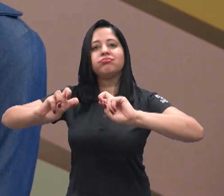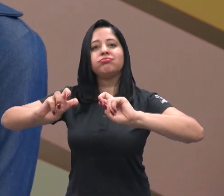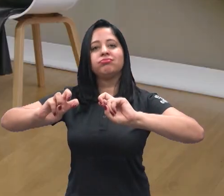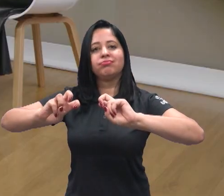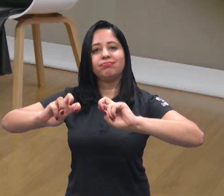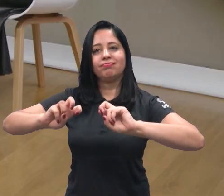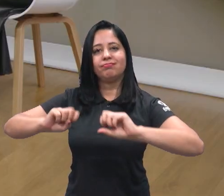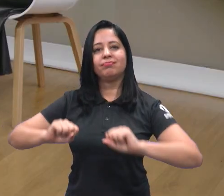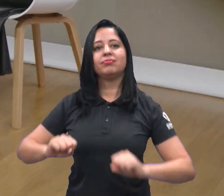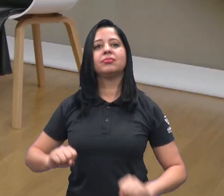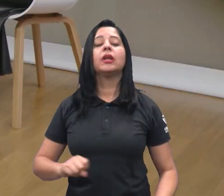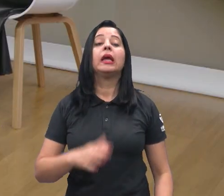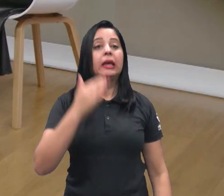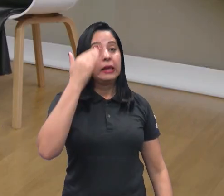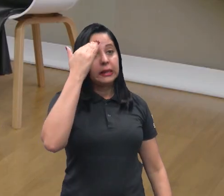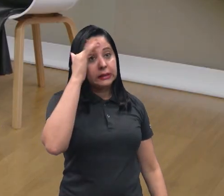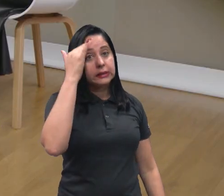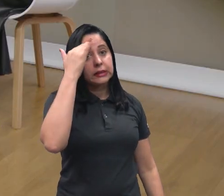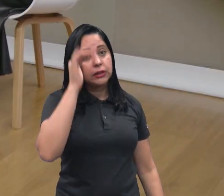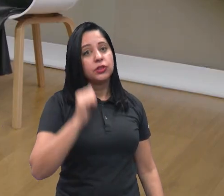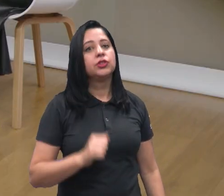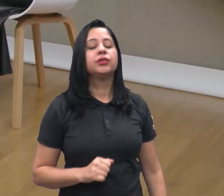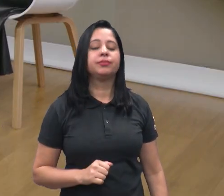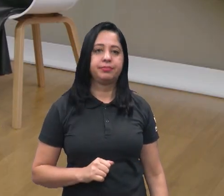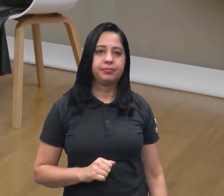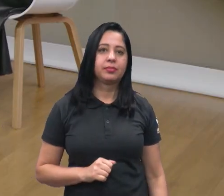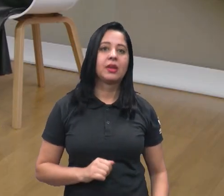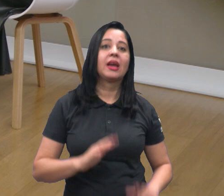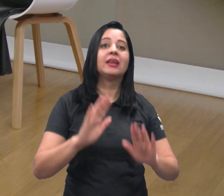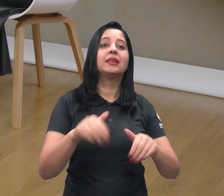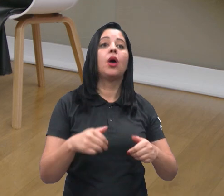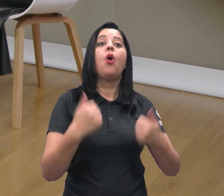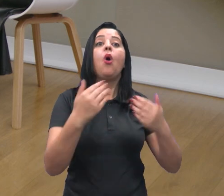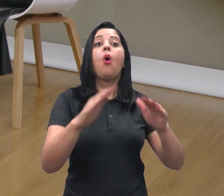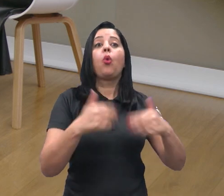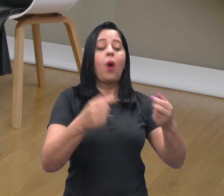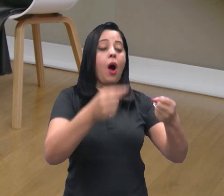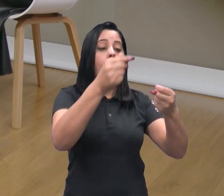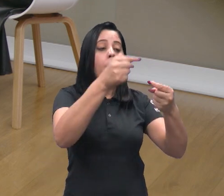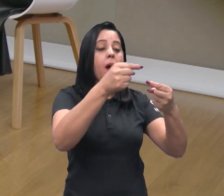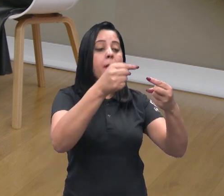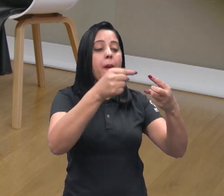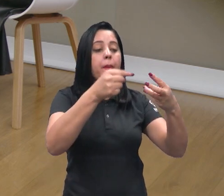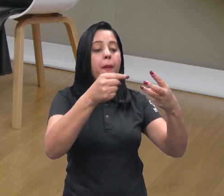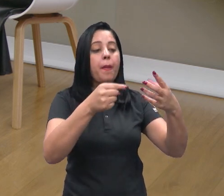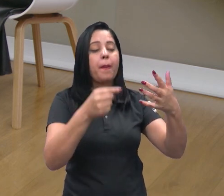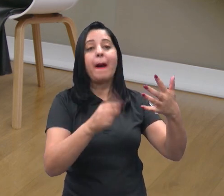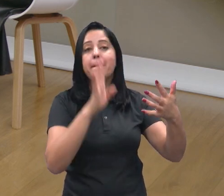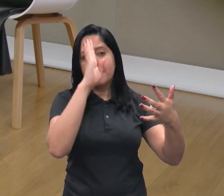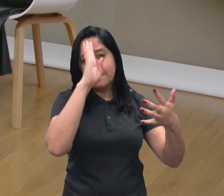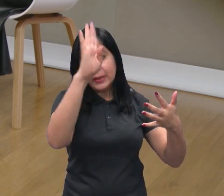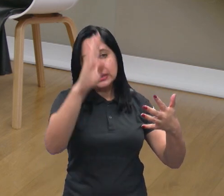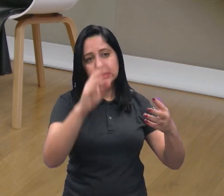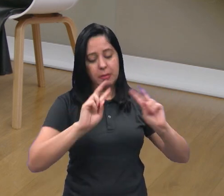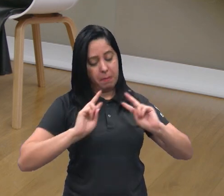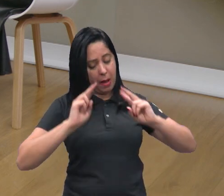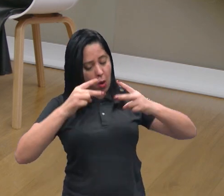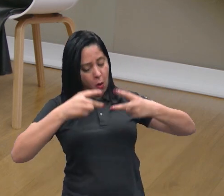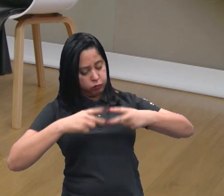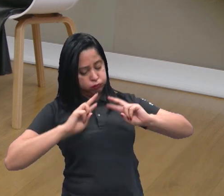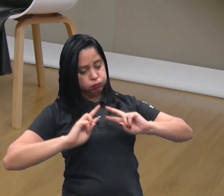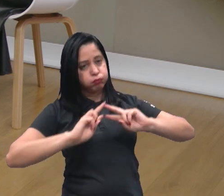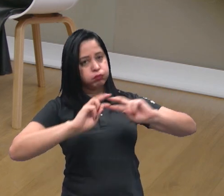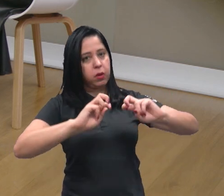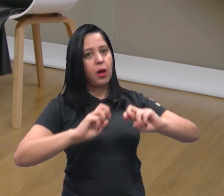escutar. Entendi. A gente não se escuta. Não. E quais são os principais pilares que sustentam o autoconhecimento? O que é muito importante e quais